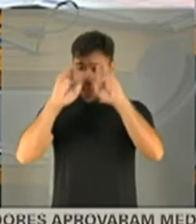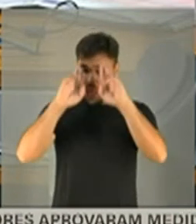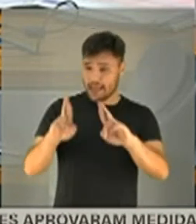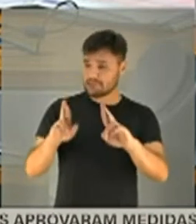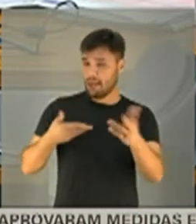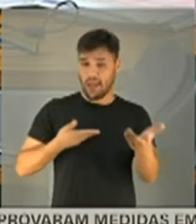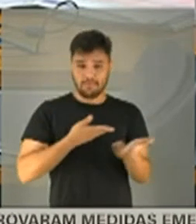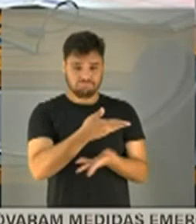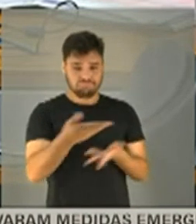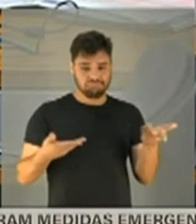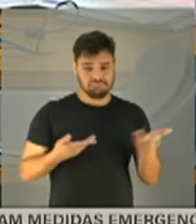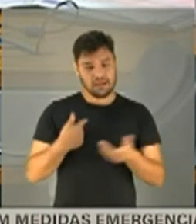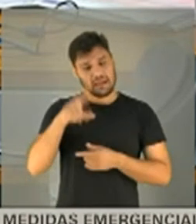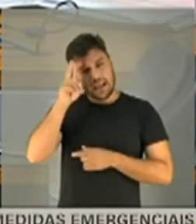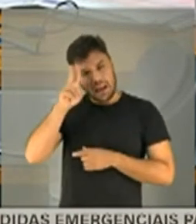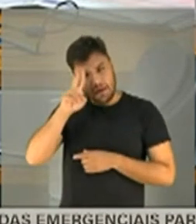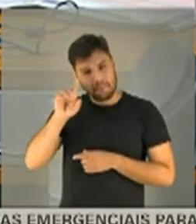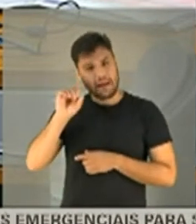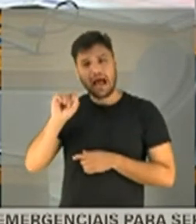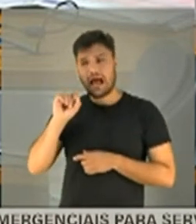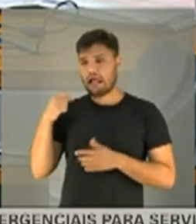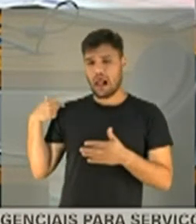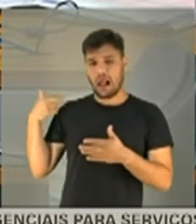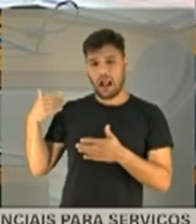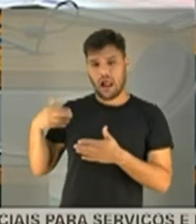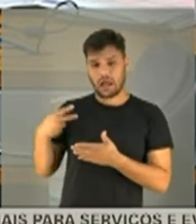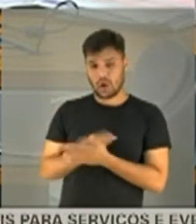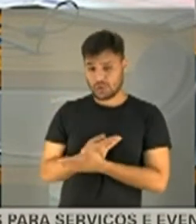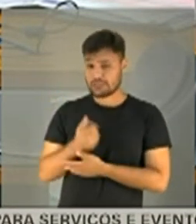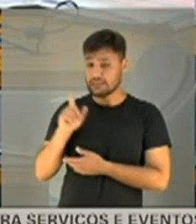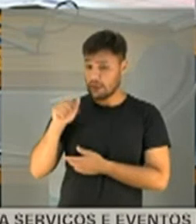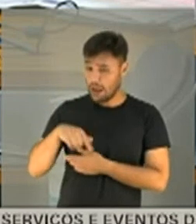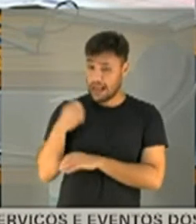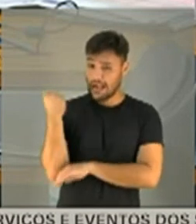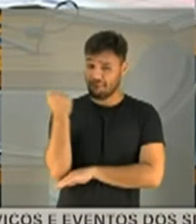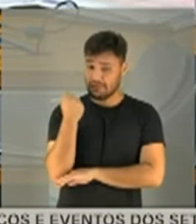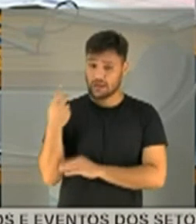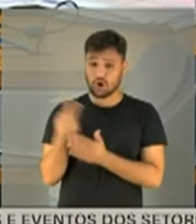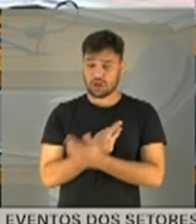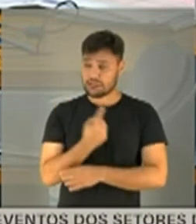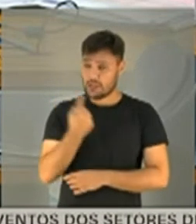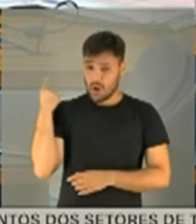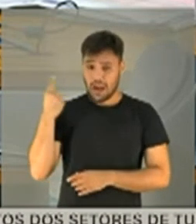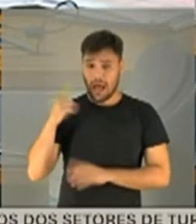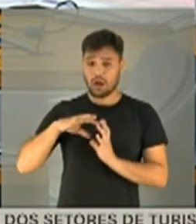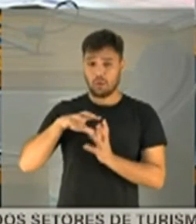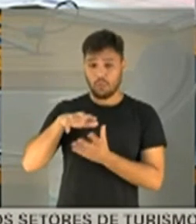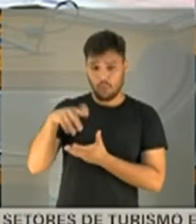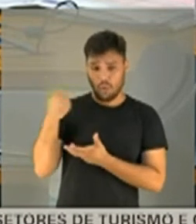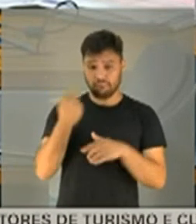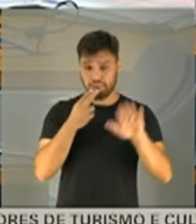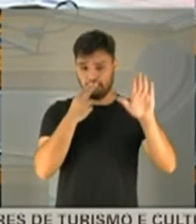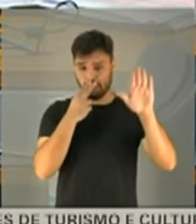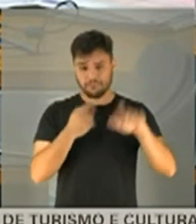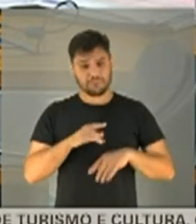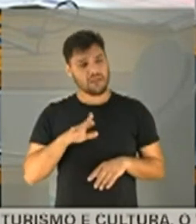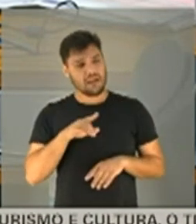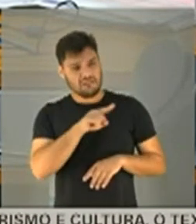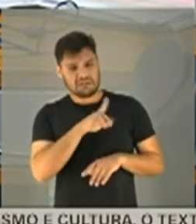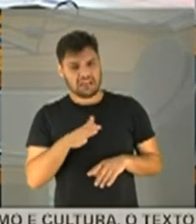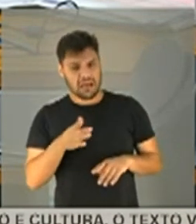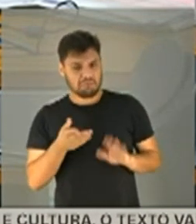guardar a lembrança histórica de tudo isso, da gravidade que aconteceu na história do mundo. Então, eu lhe pergunto se de alguma forma o